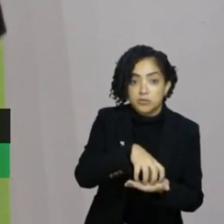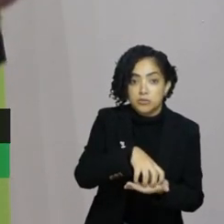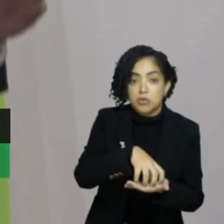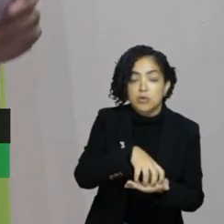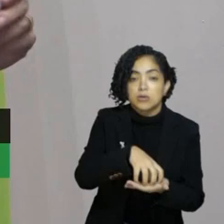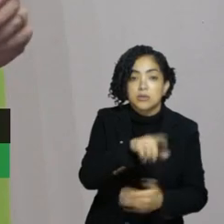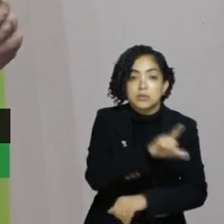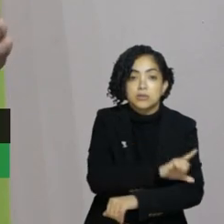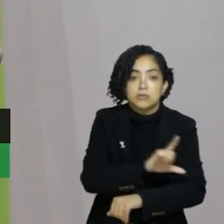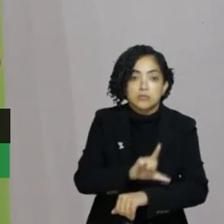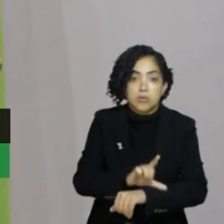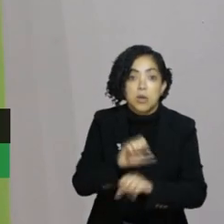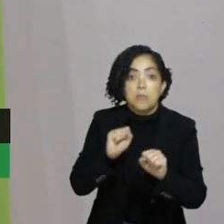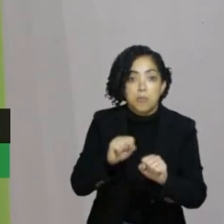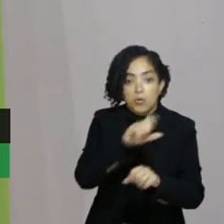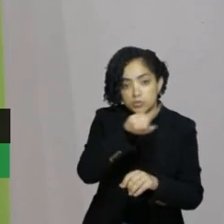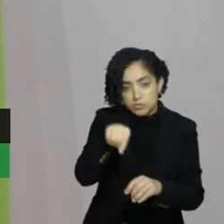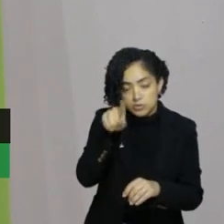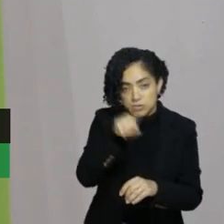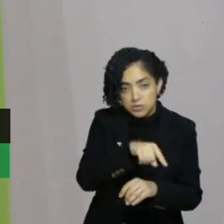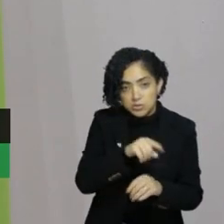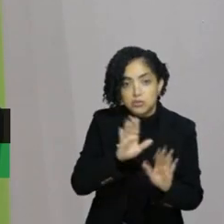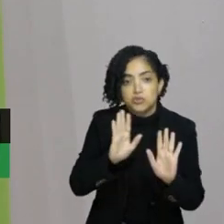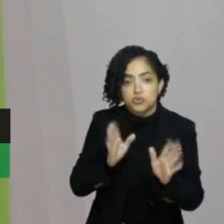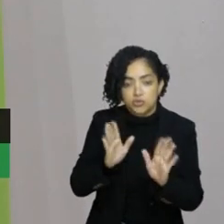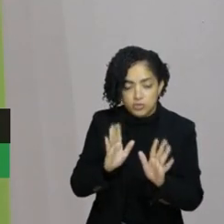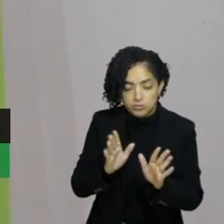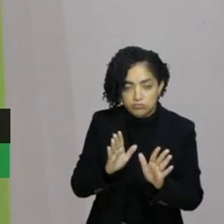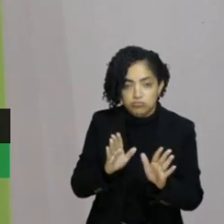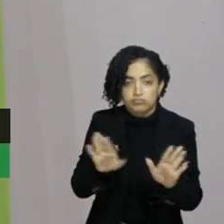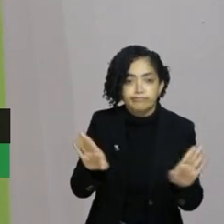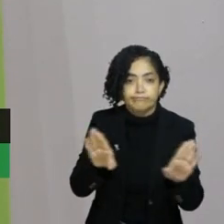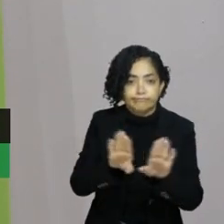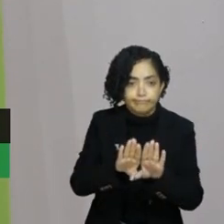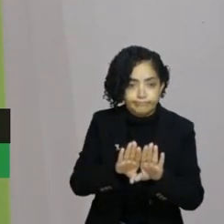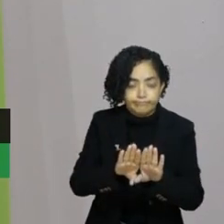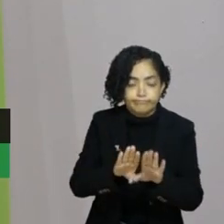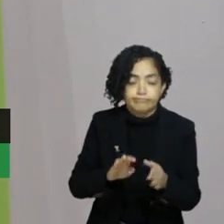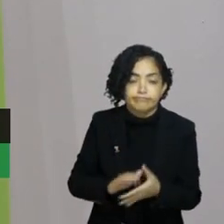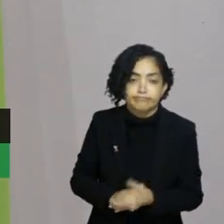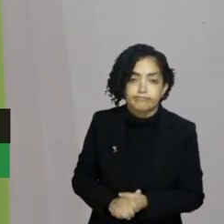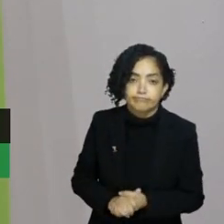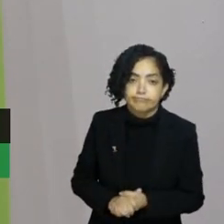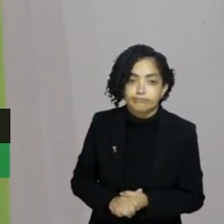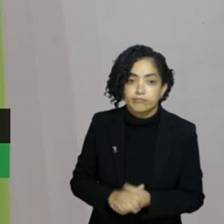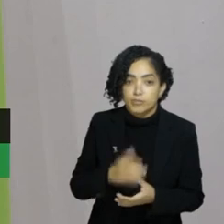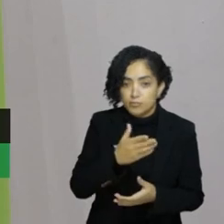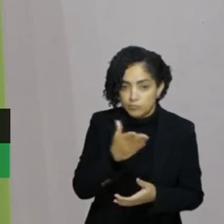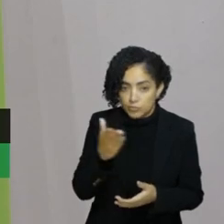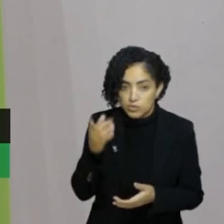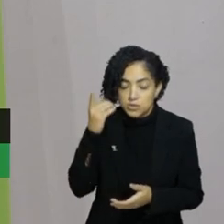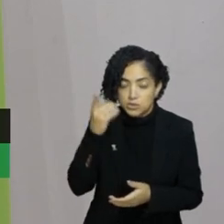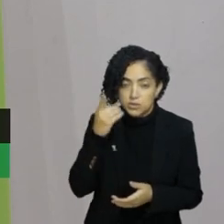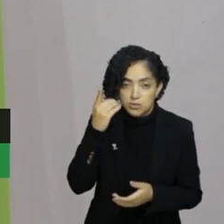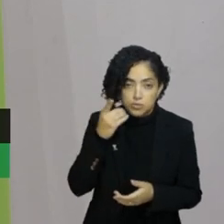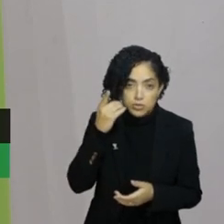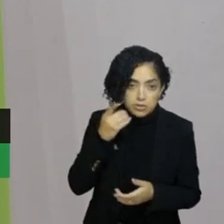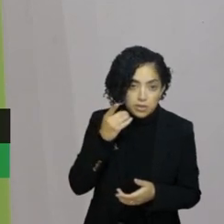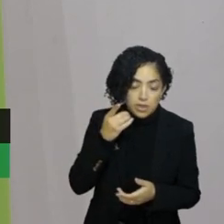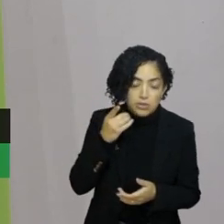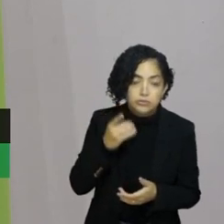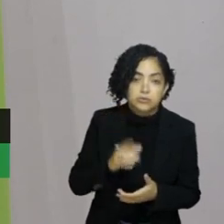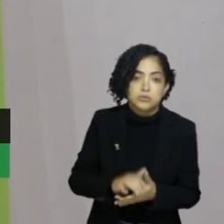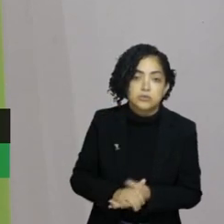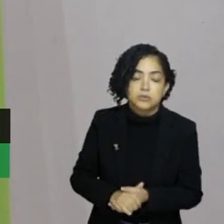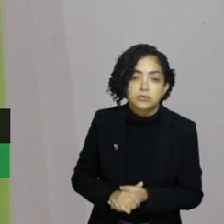suspensa. Pode não. Já foi. Deputado Mário Mota, deputado Lucas Neves, deputado Márcio